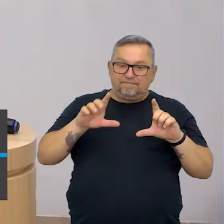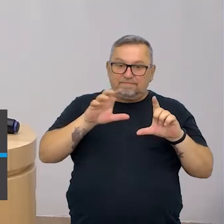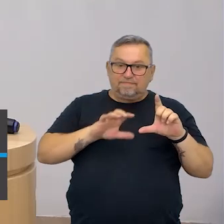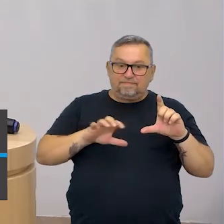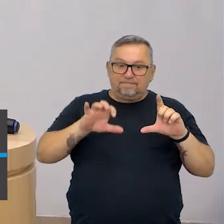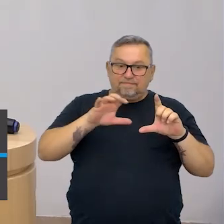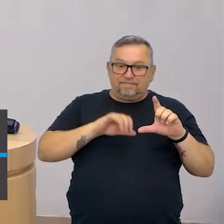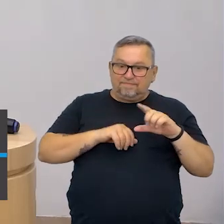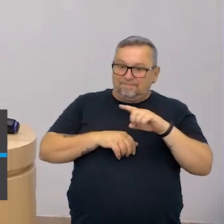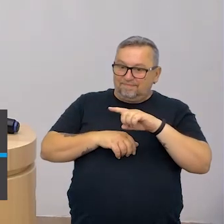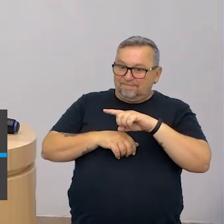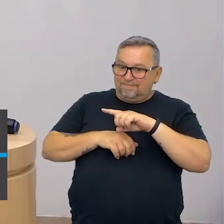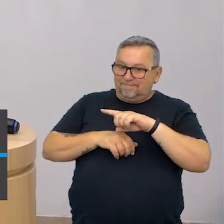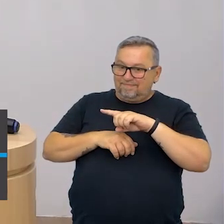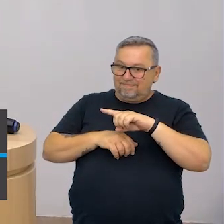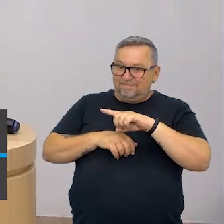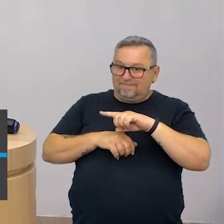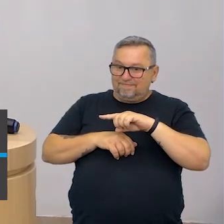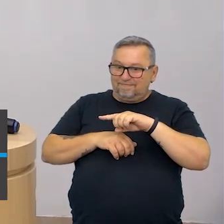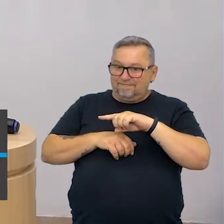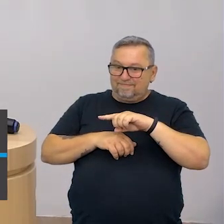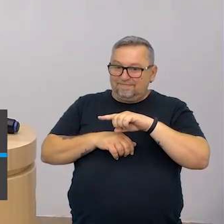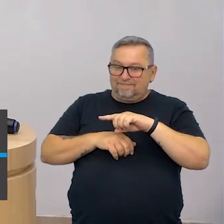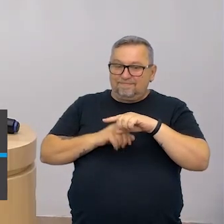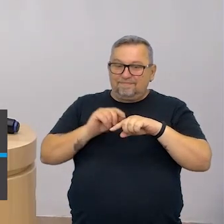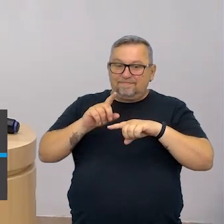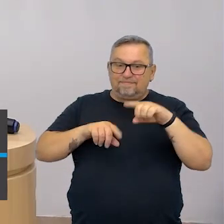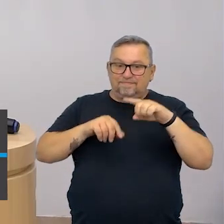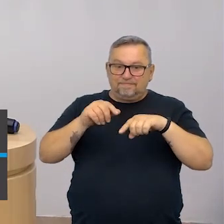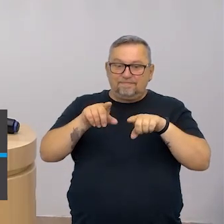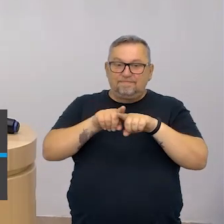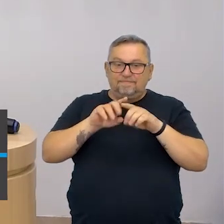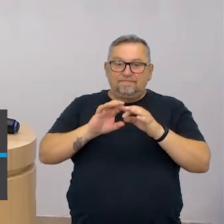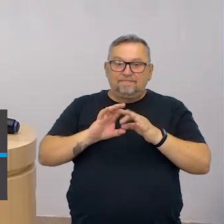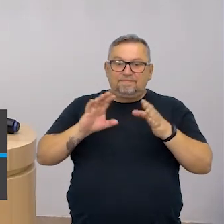barras que vai aparecer. E esse material também está